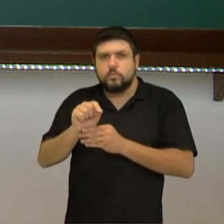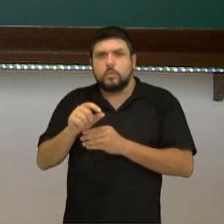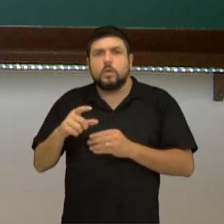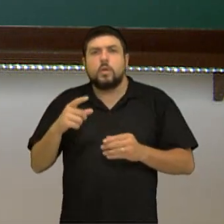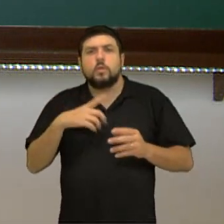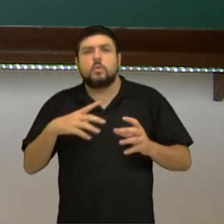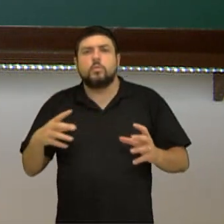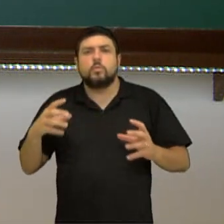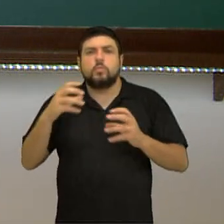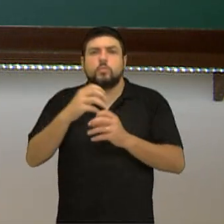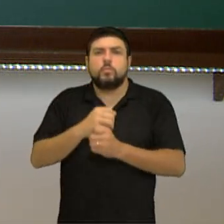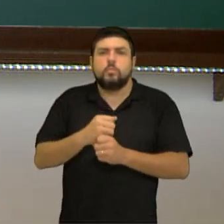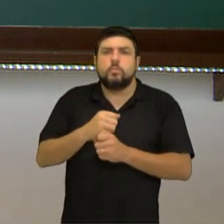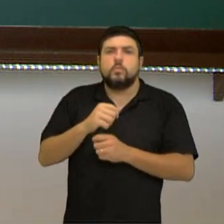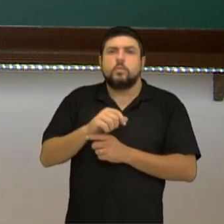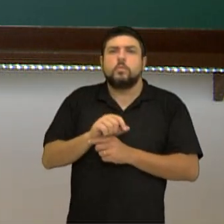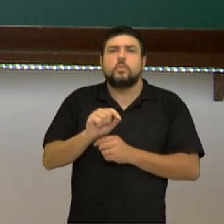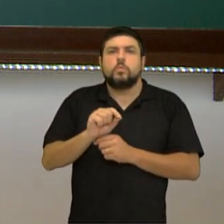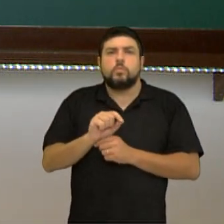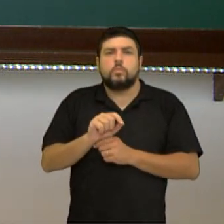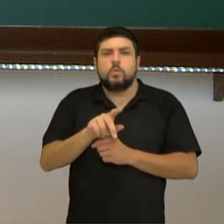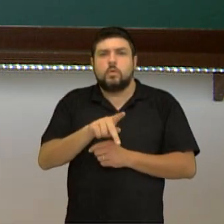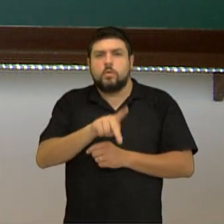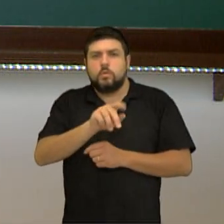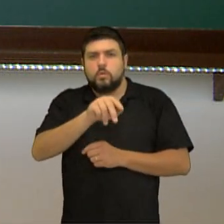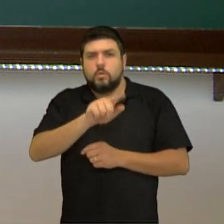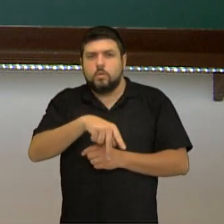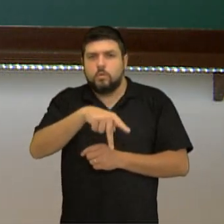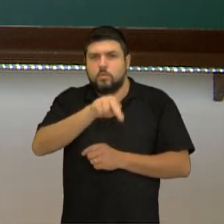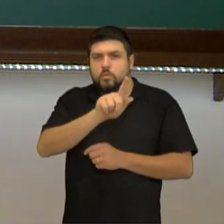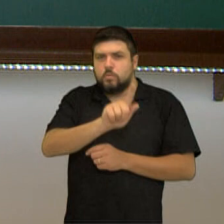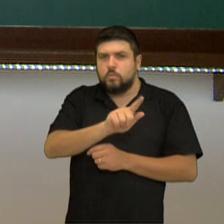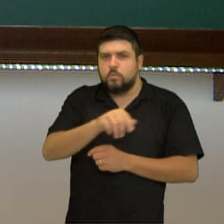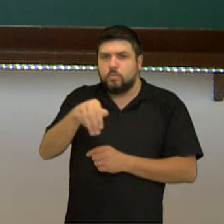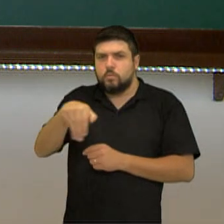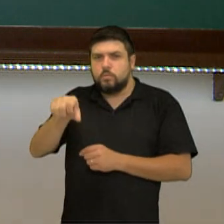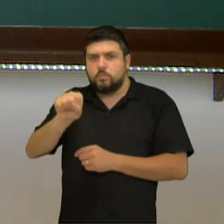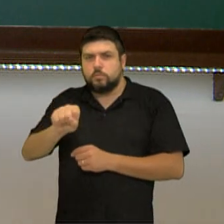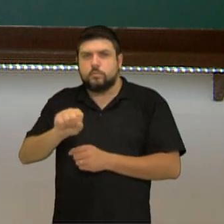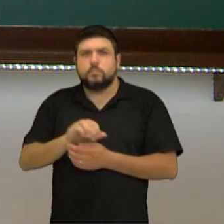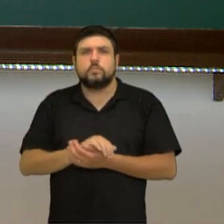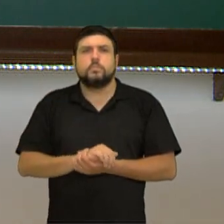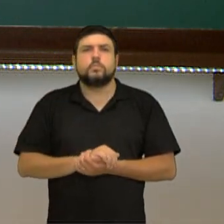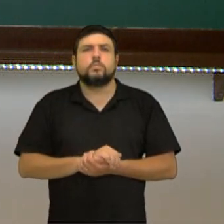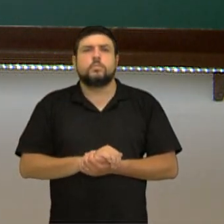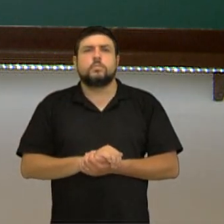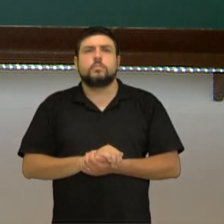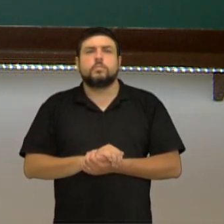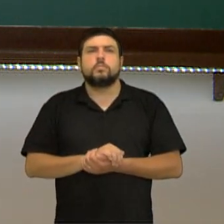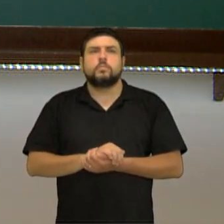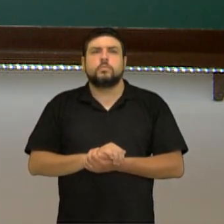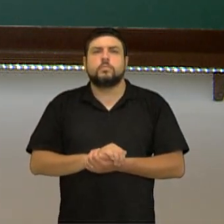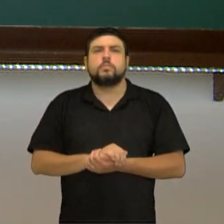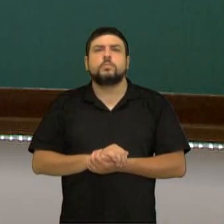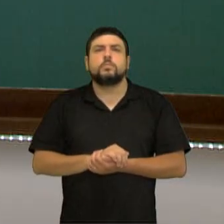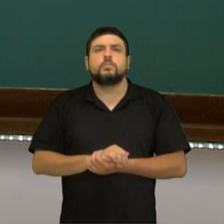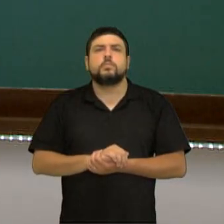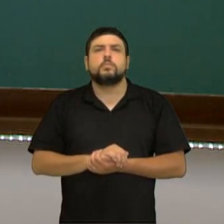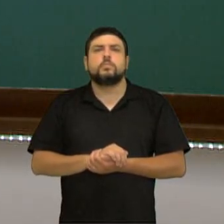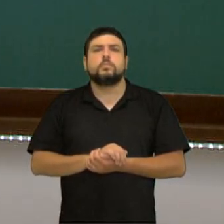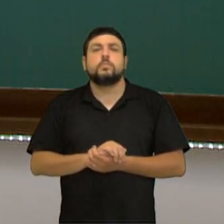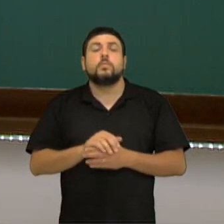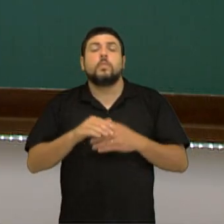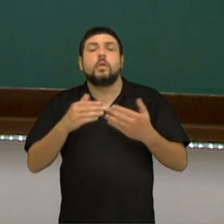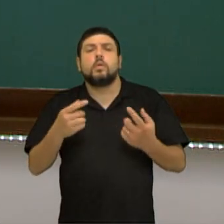que é quilogramo por metro por segundo. Beleza? Vamos lá. E aí, em quais situações